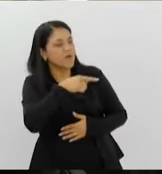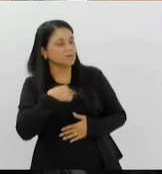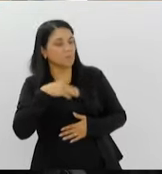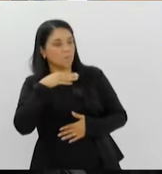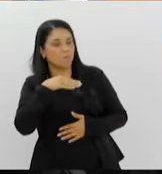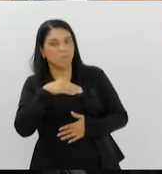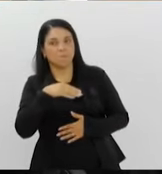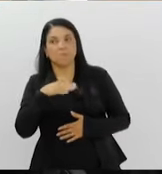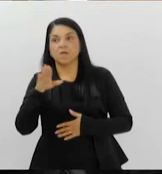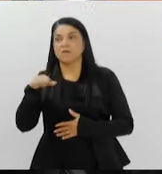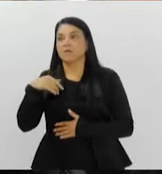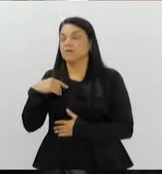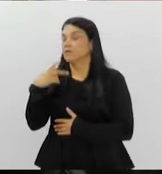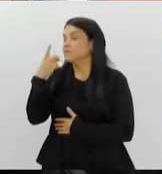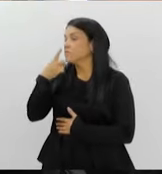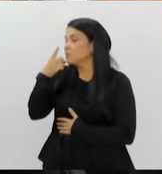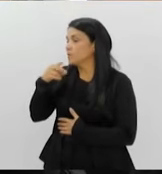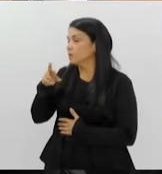Deputado Renan.